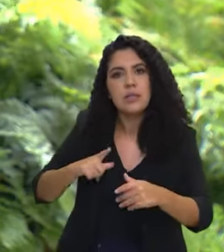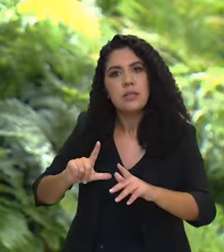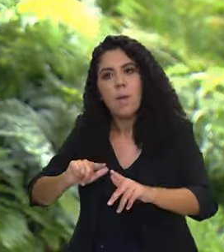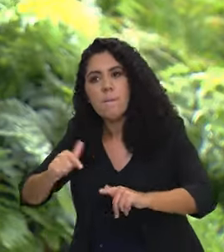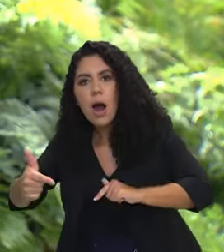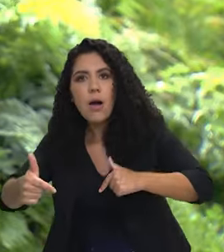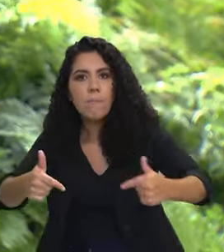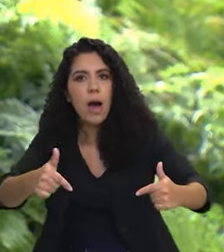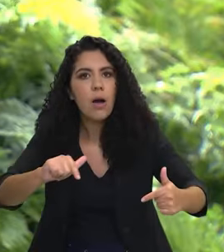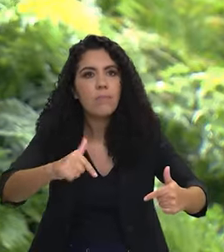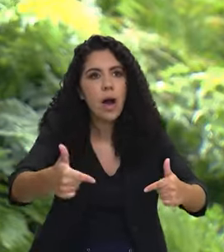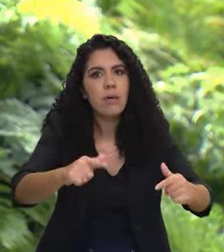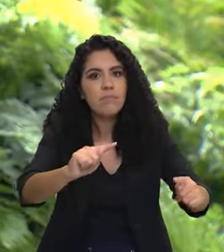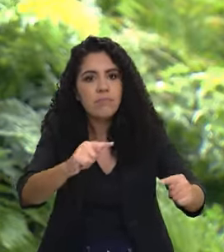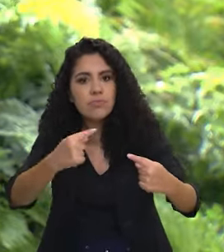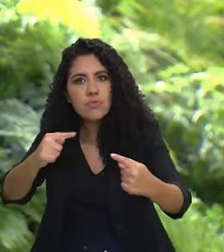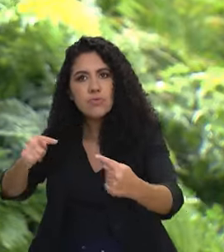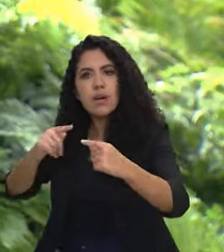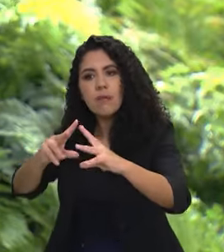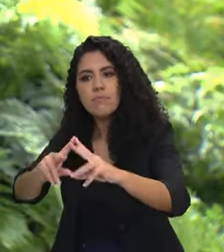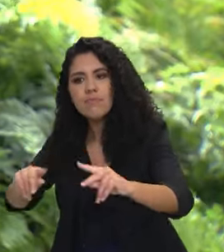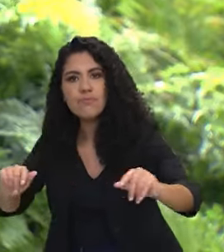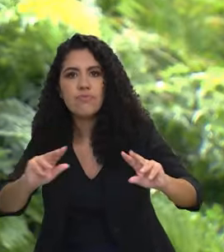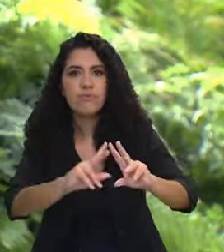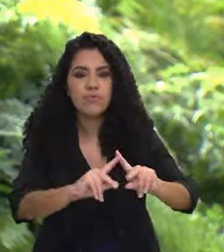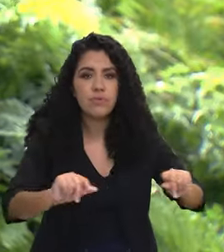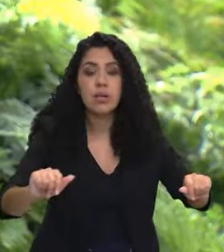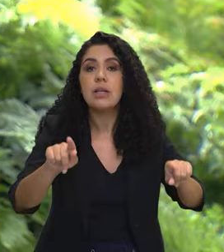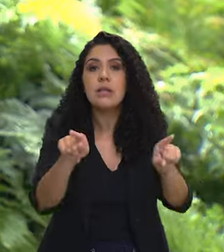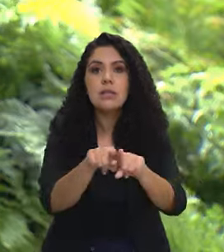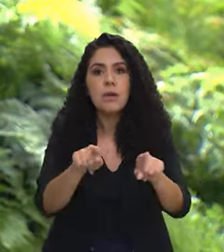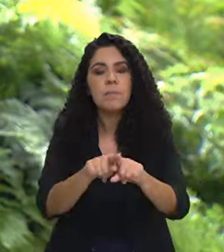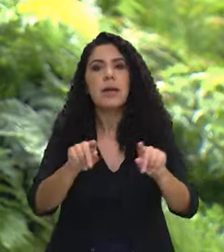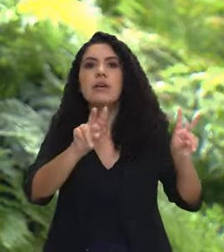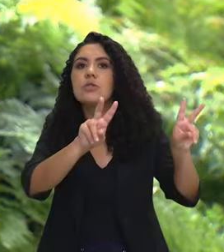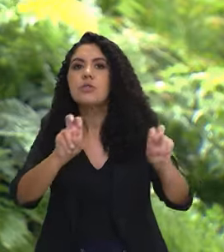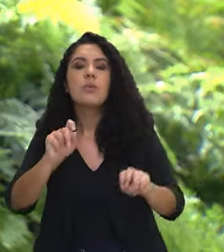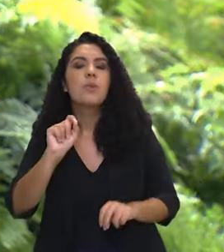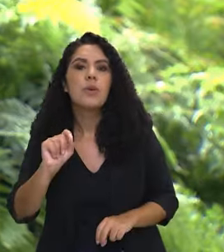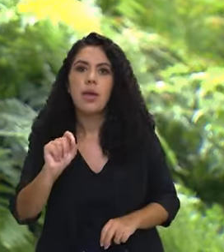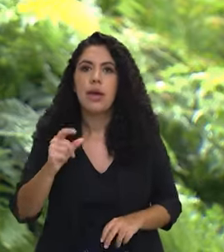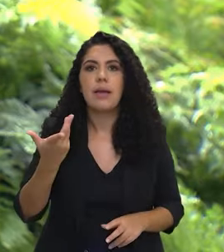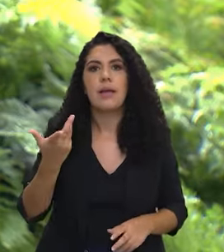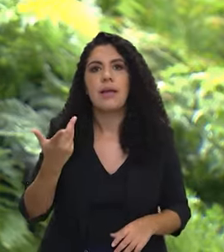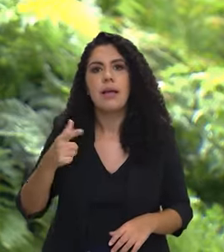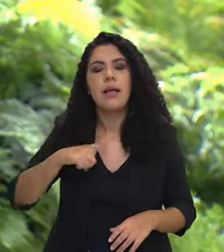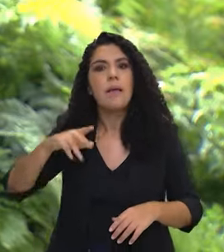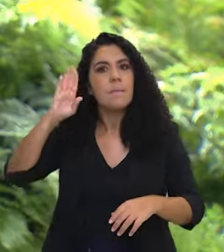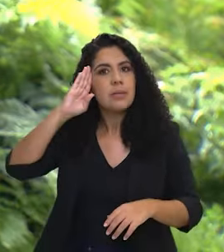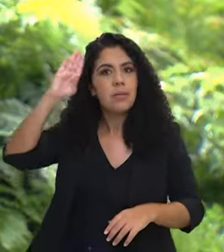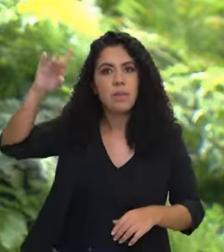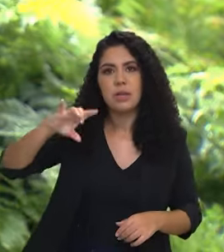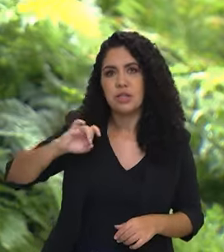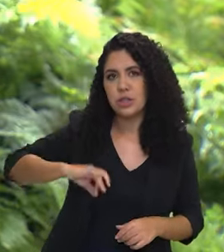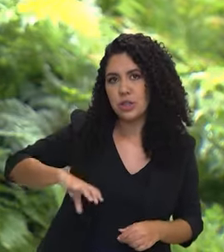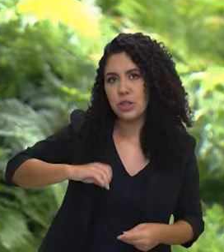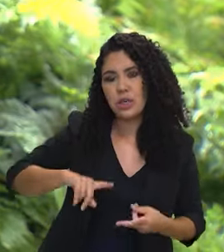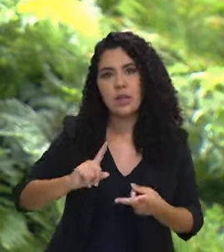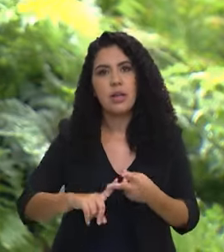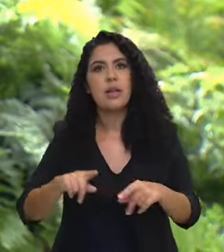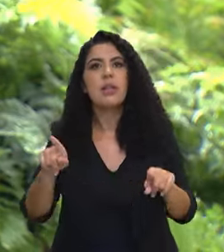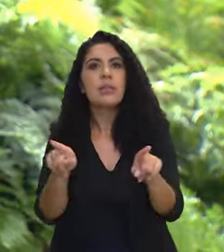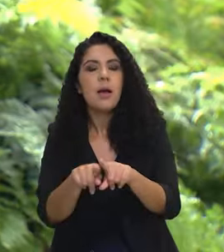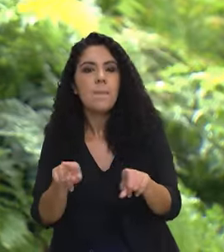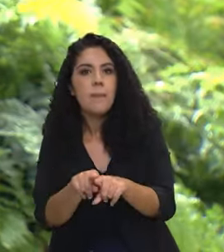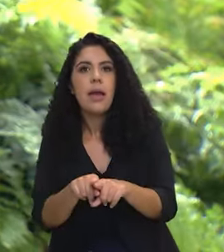como enfrentar esses desafios, aprendendo muito a partir da experiência, sobretudo, do Chile, da Colômbia, do